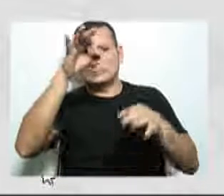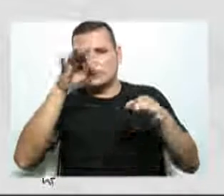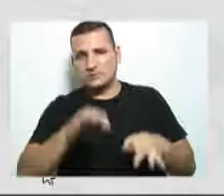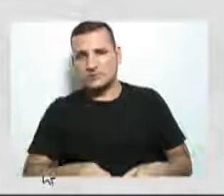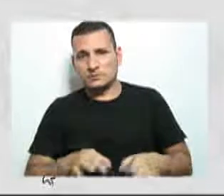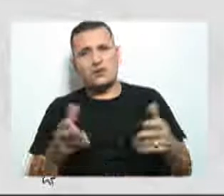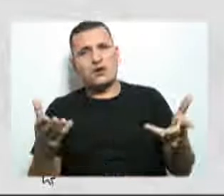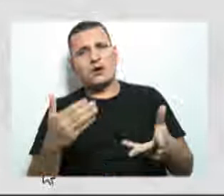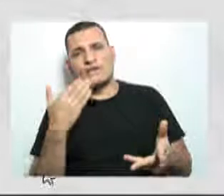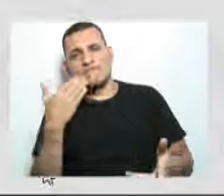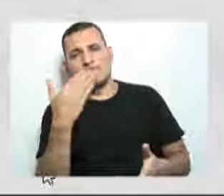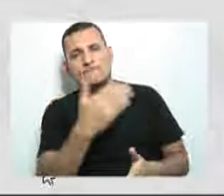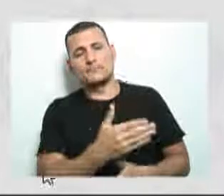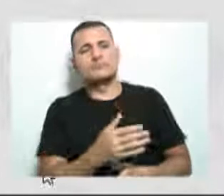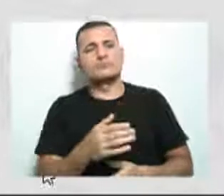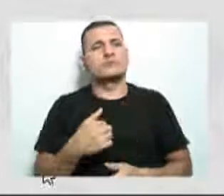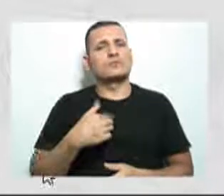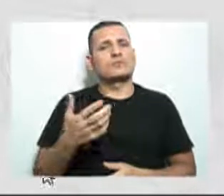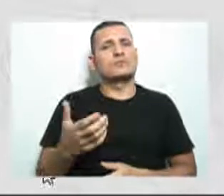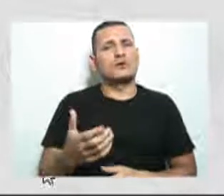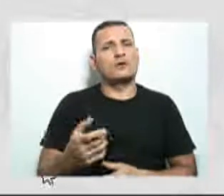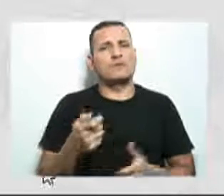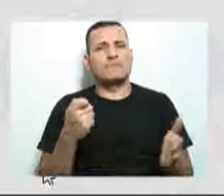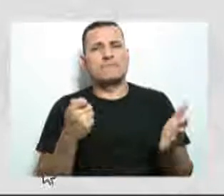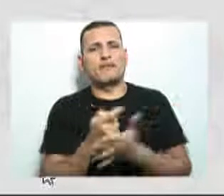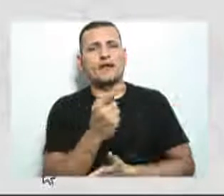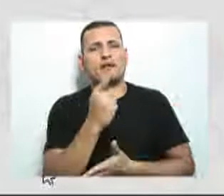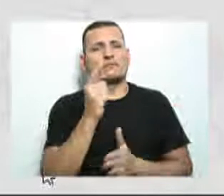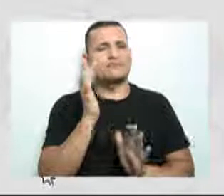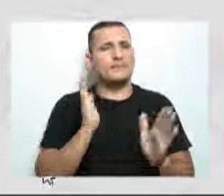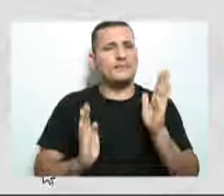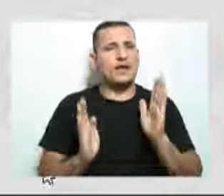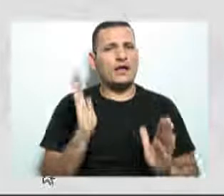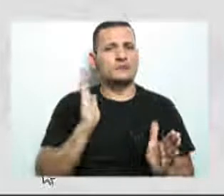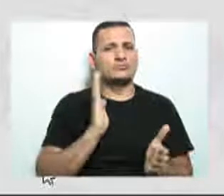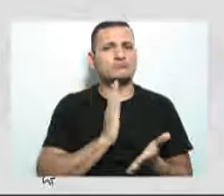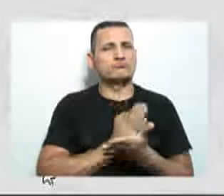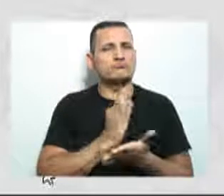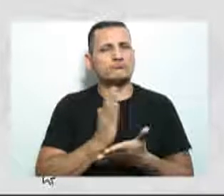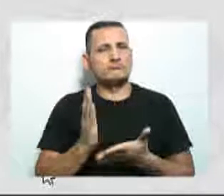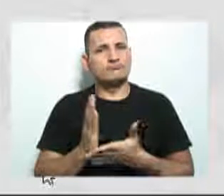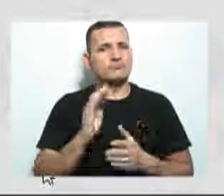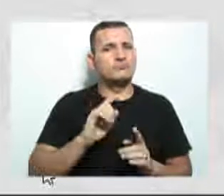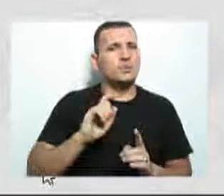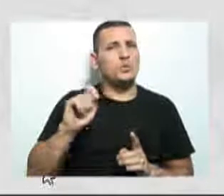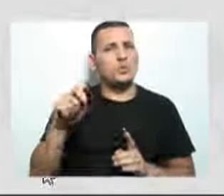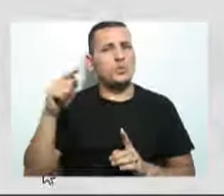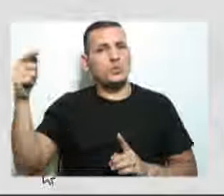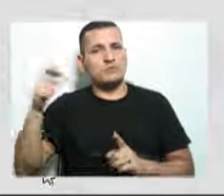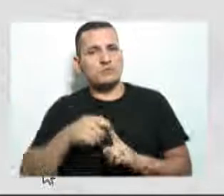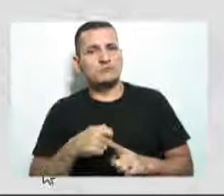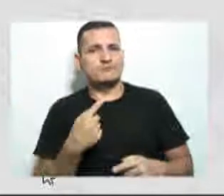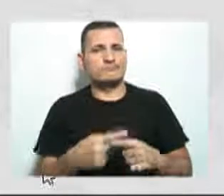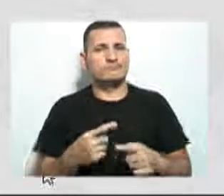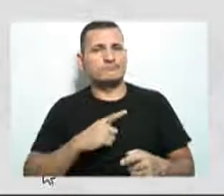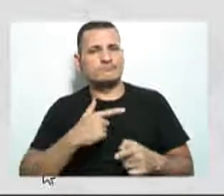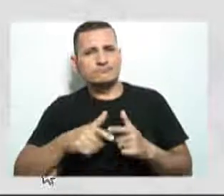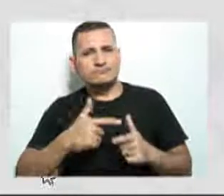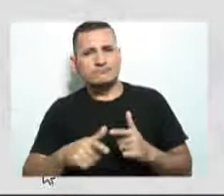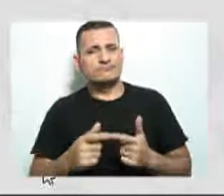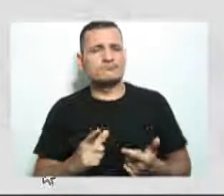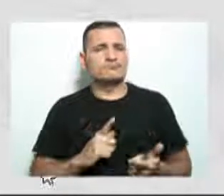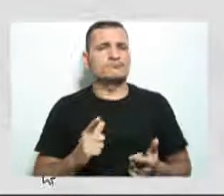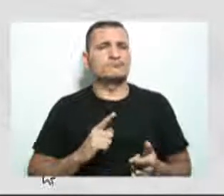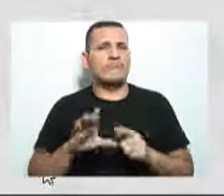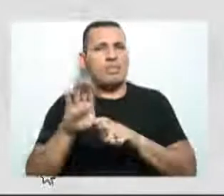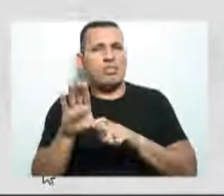vendedora agora um prazo maior para pagar, né, um determinado mês, porque nós estamos com um problema, subiu a dívida, alguns